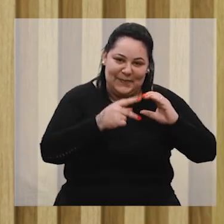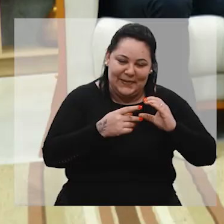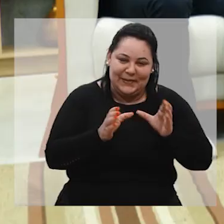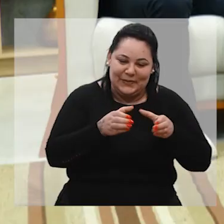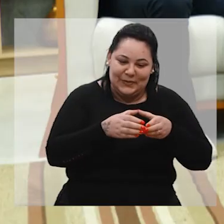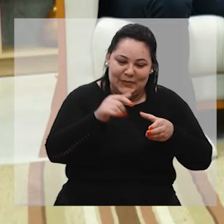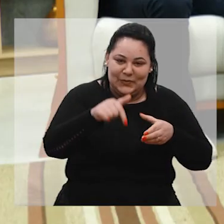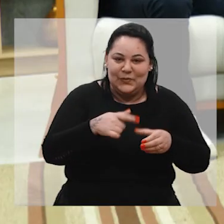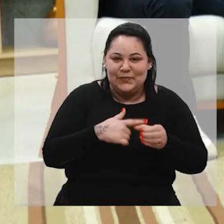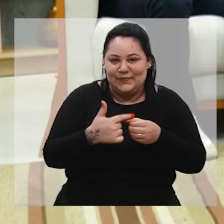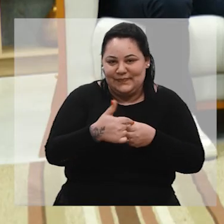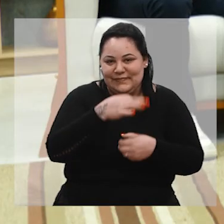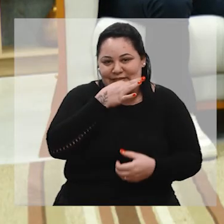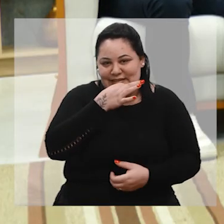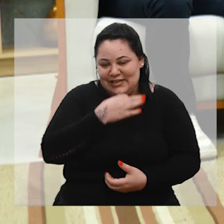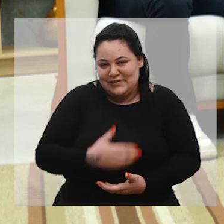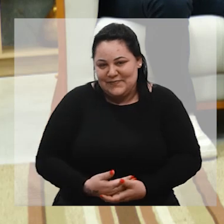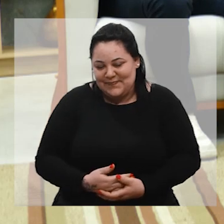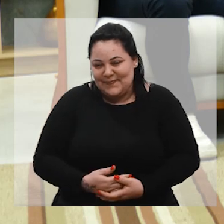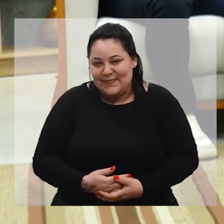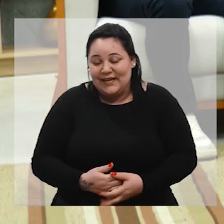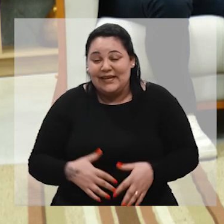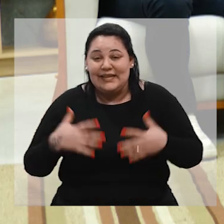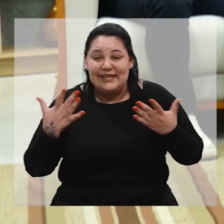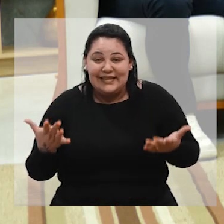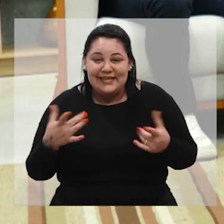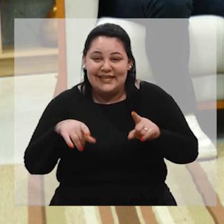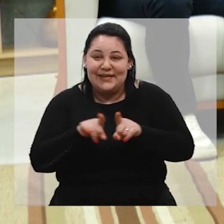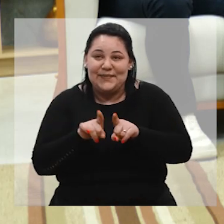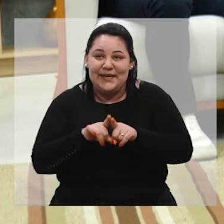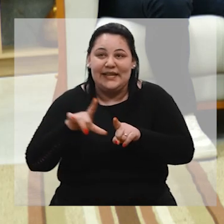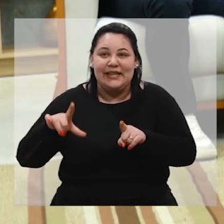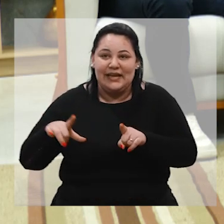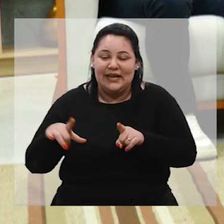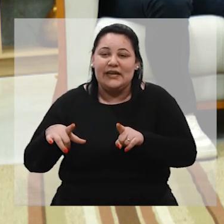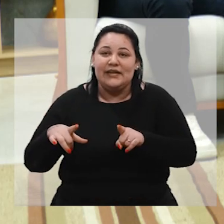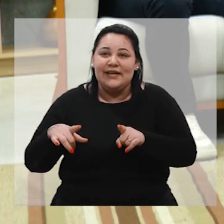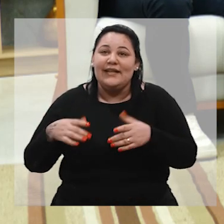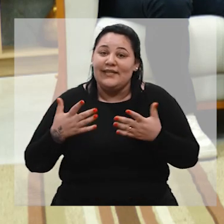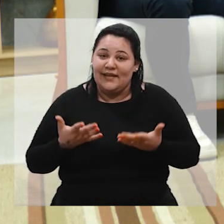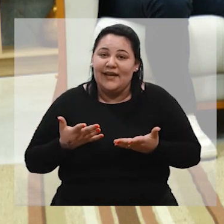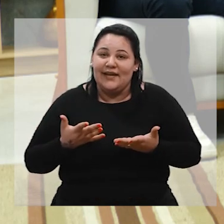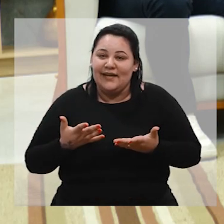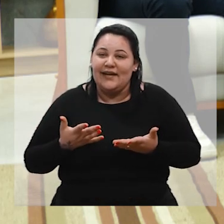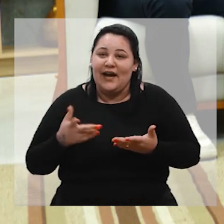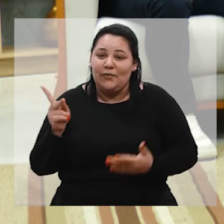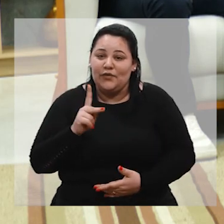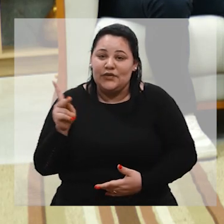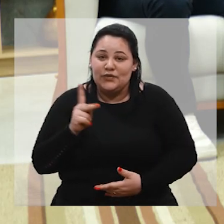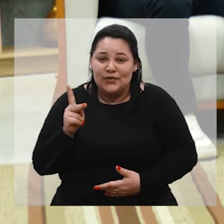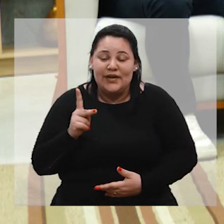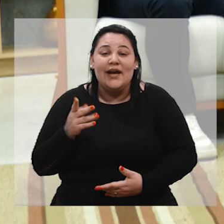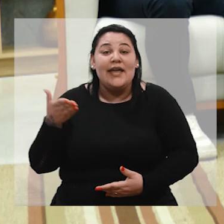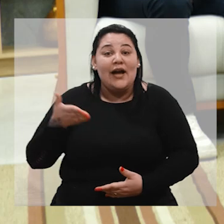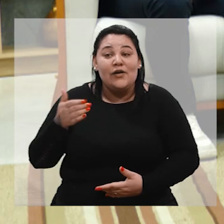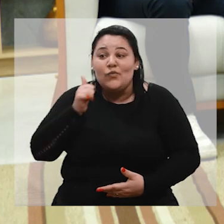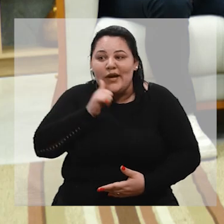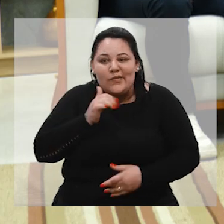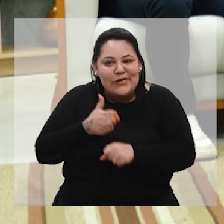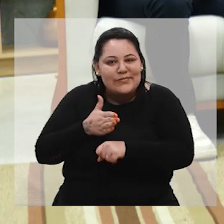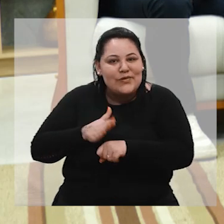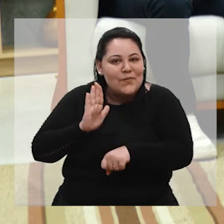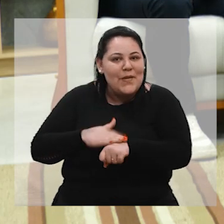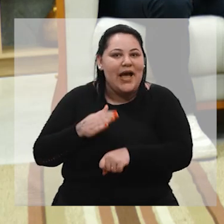tornaram vereadoras aqui no caso, né, da nossa cidade. Então, além desse exercício, também é uma